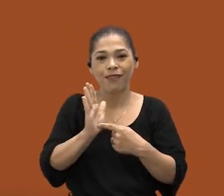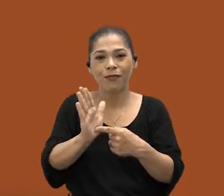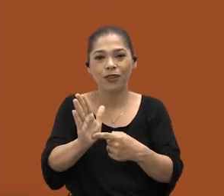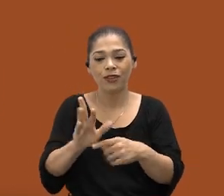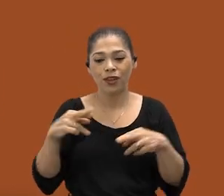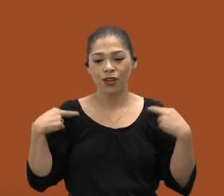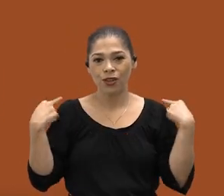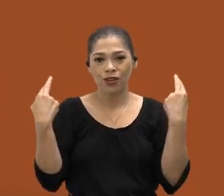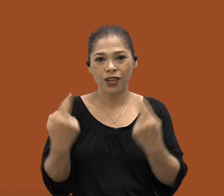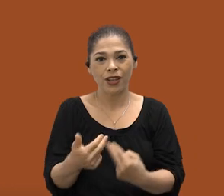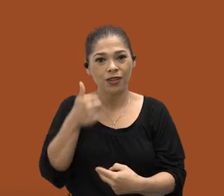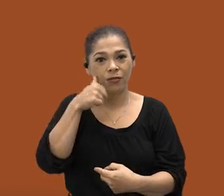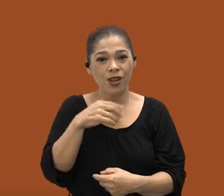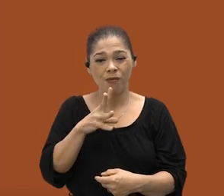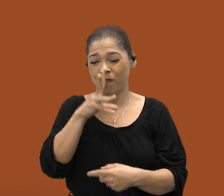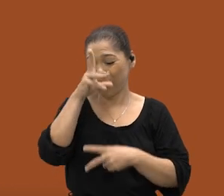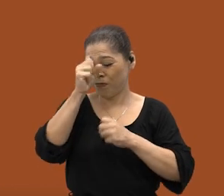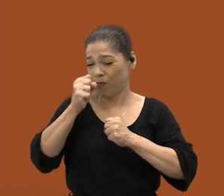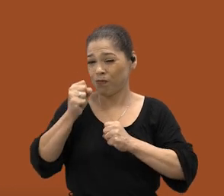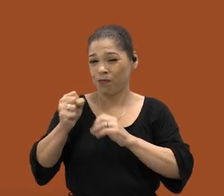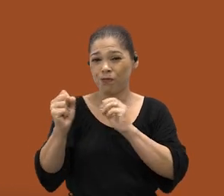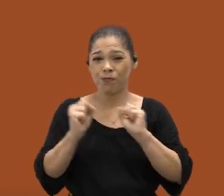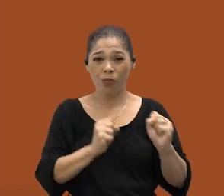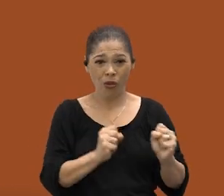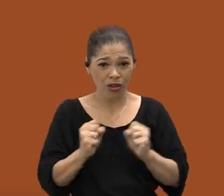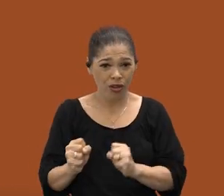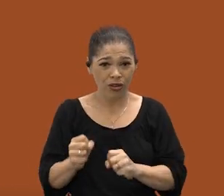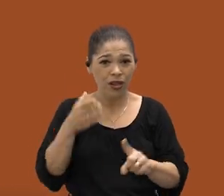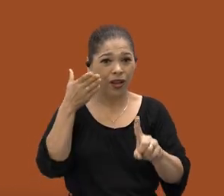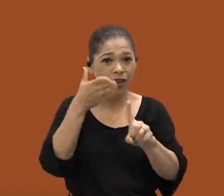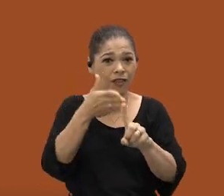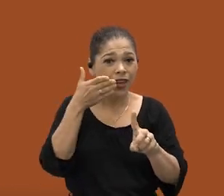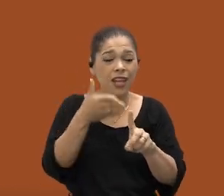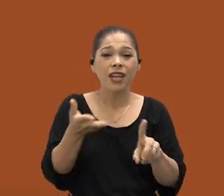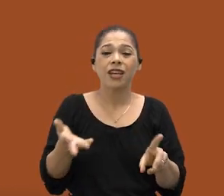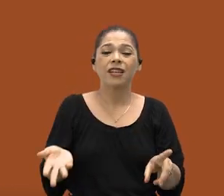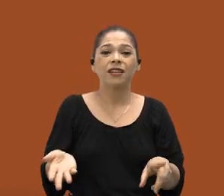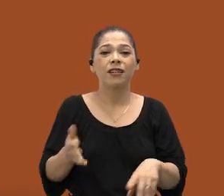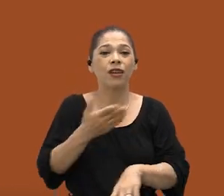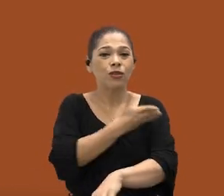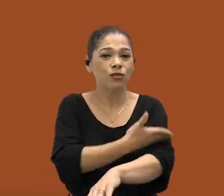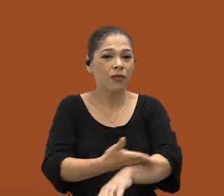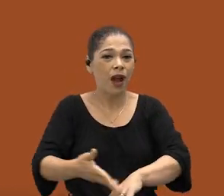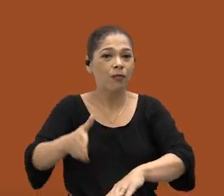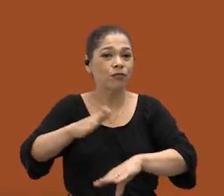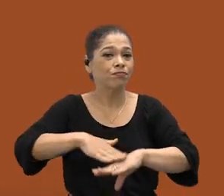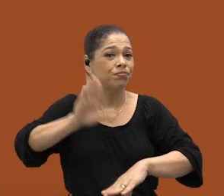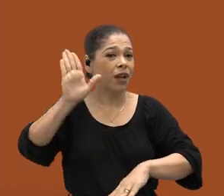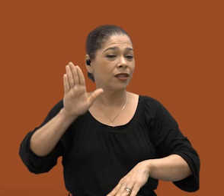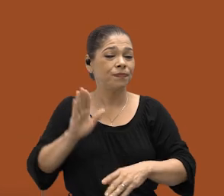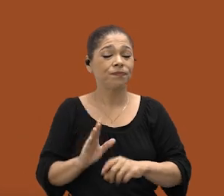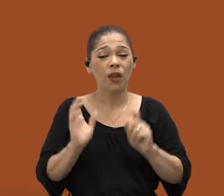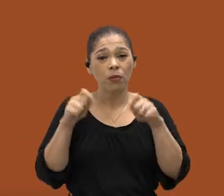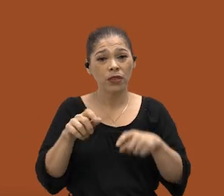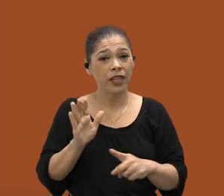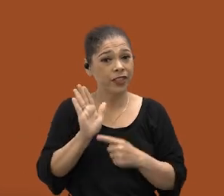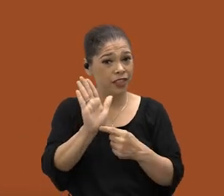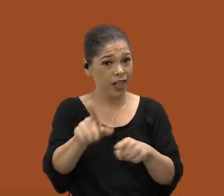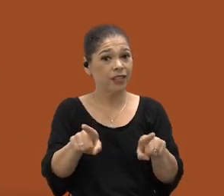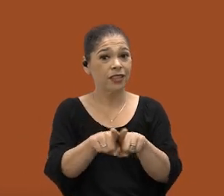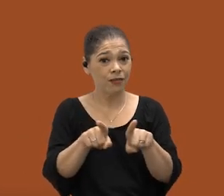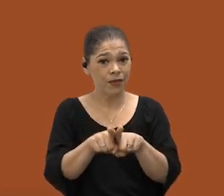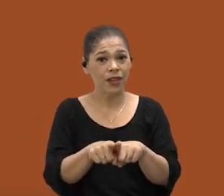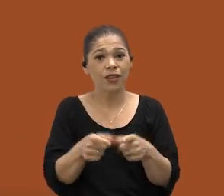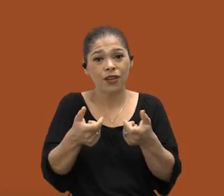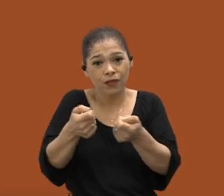africanos essas mulheres poderosas essas essas outras referências para Talvez nos acostumarmos mais então eu poderia indicar pra galera